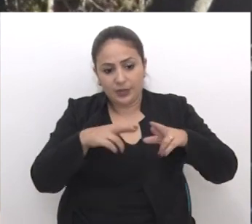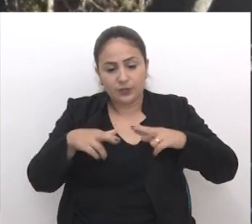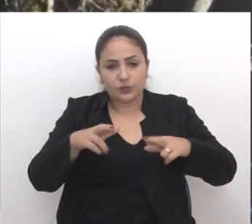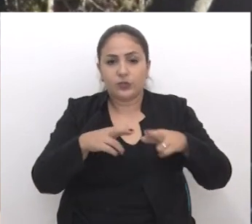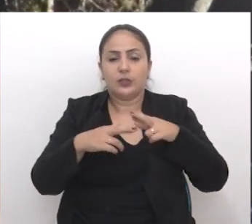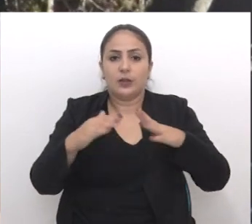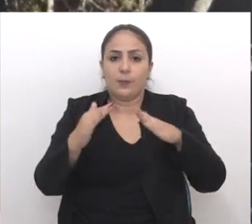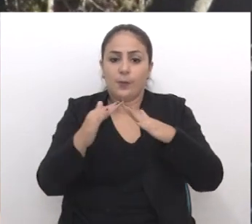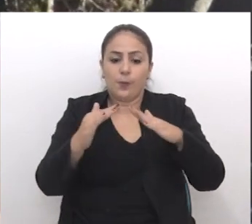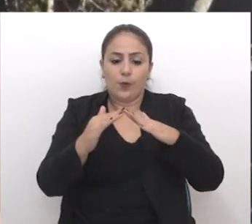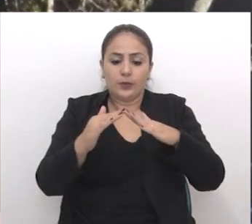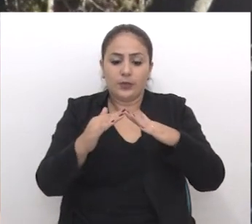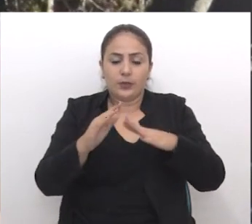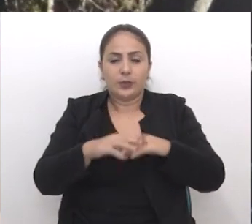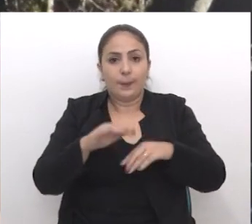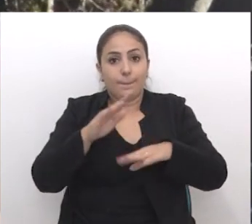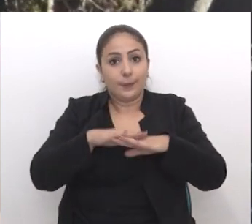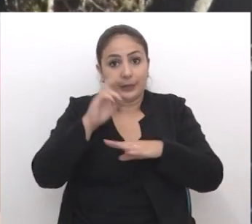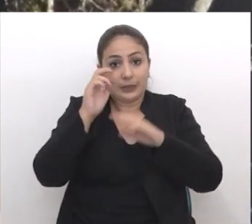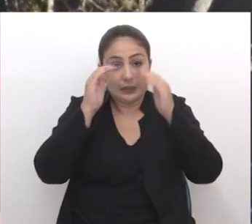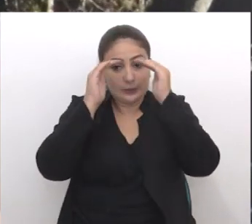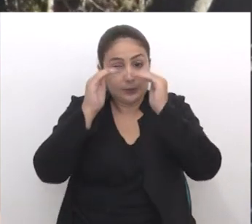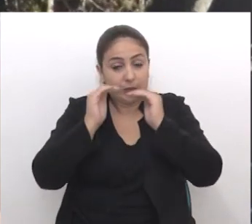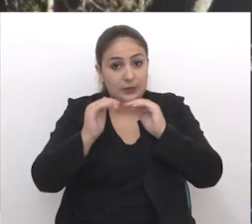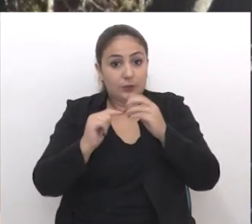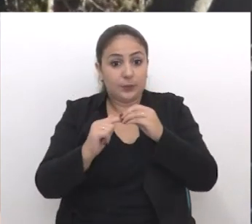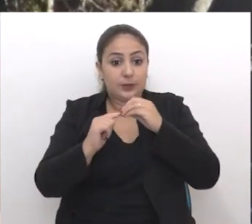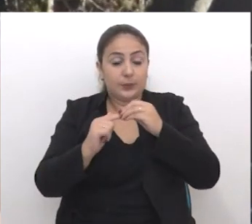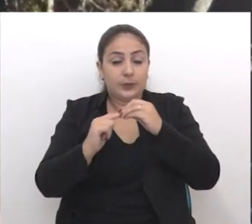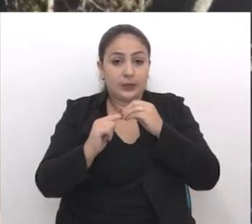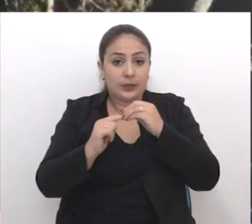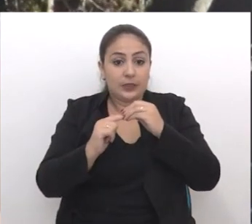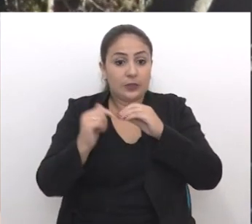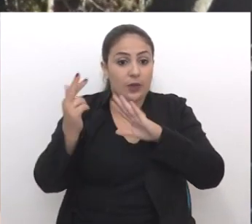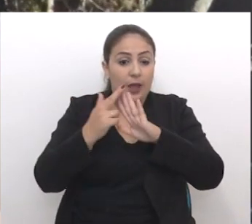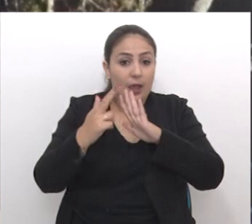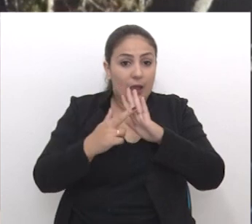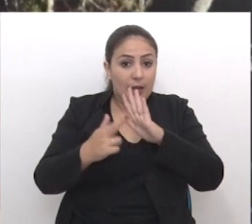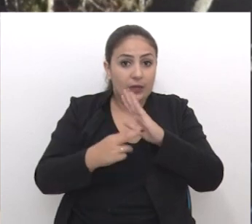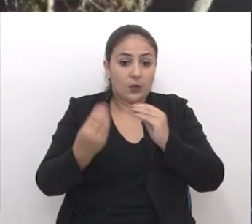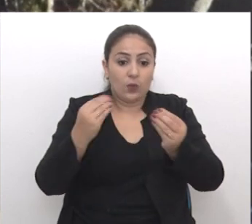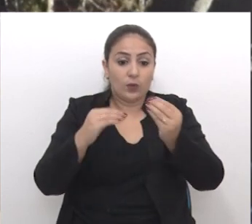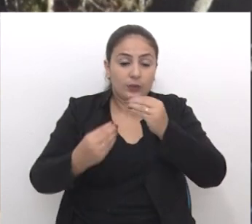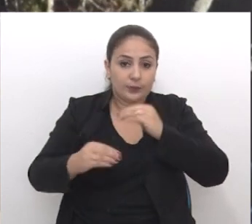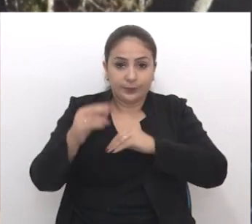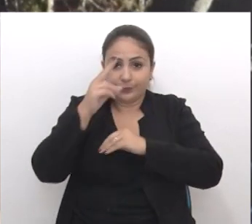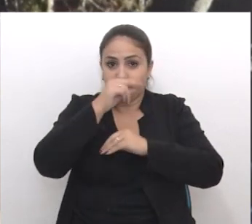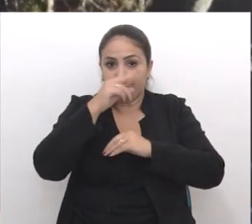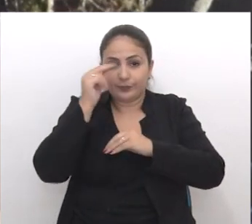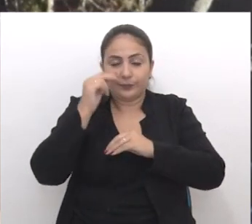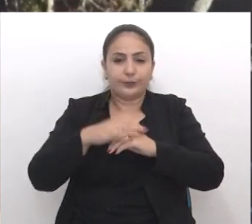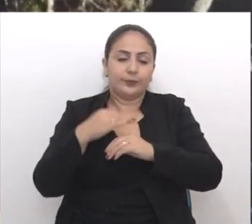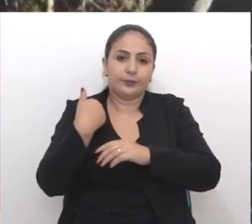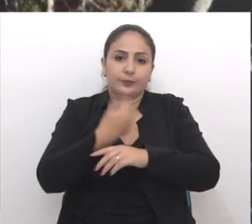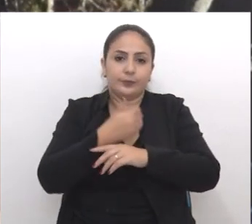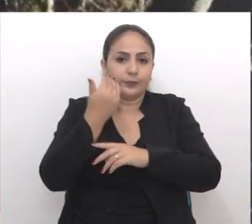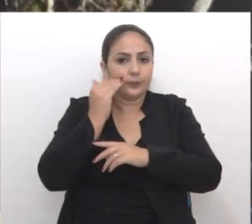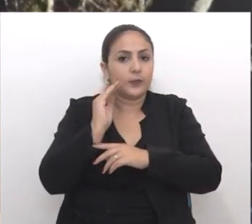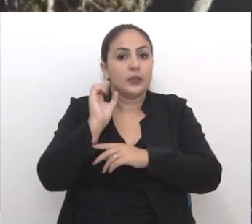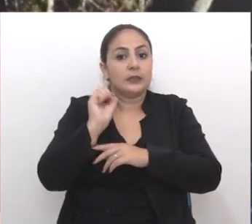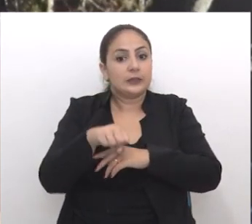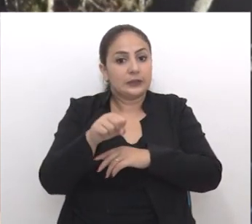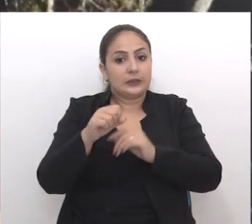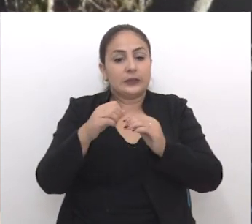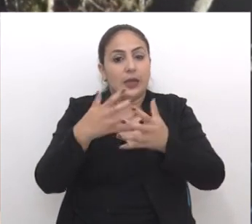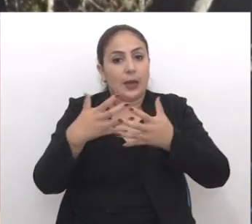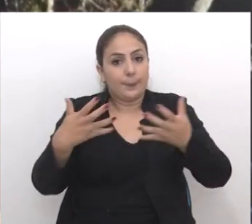região para residir, mas respeitando isso com as regras que têm que ser impostas aí pelo Poder Executivo. A gente entende que deve sim